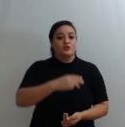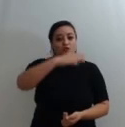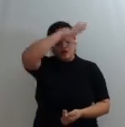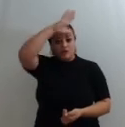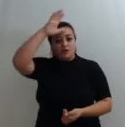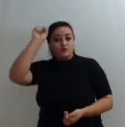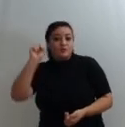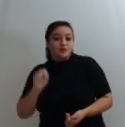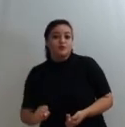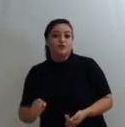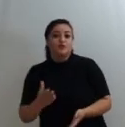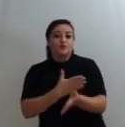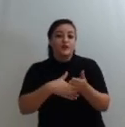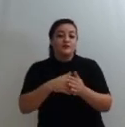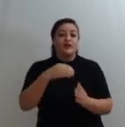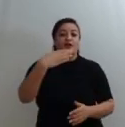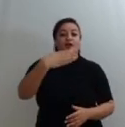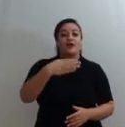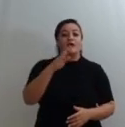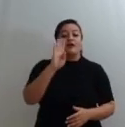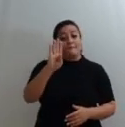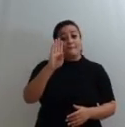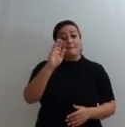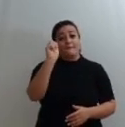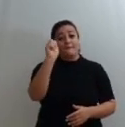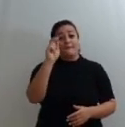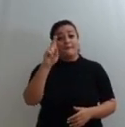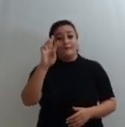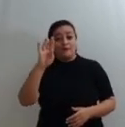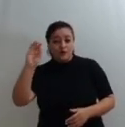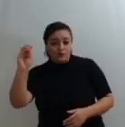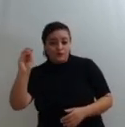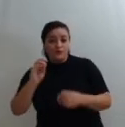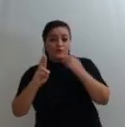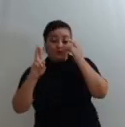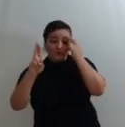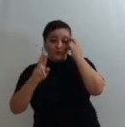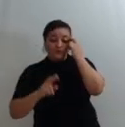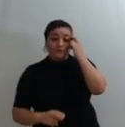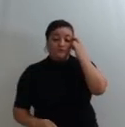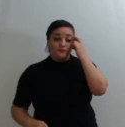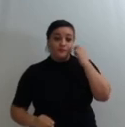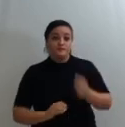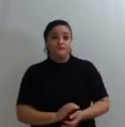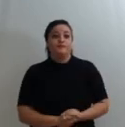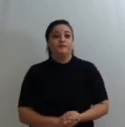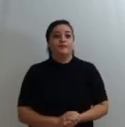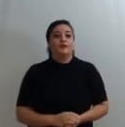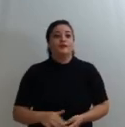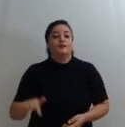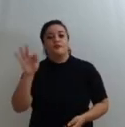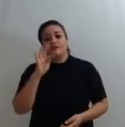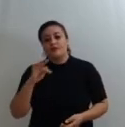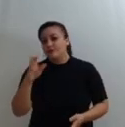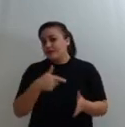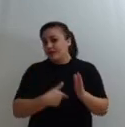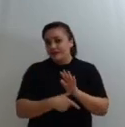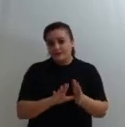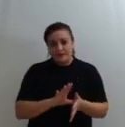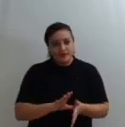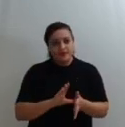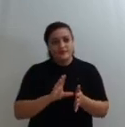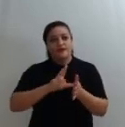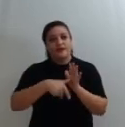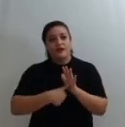Bauru. E com a que estava com a faculdade atrasada, precisava pagar a faculdade.